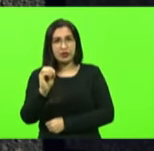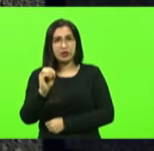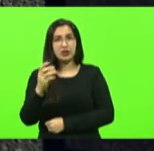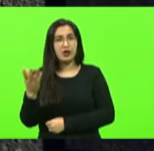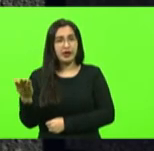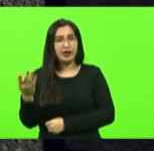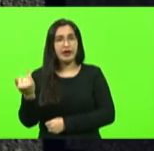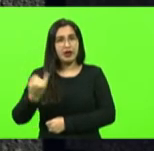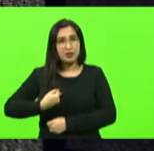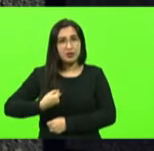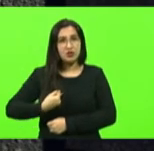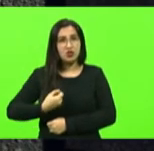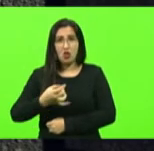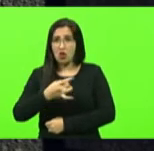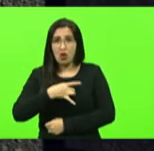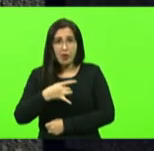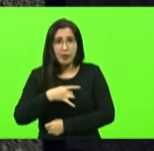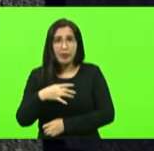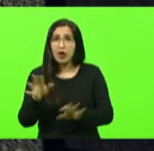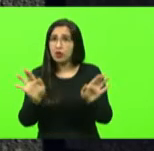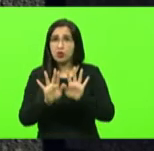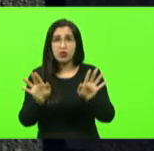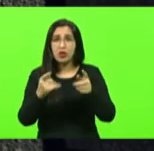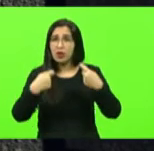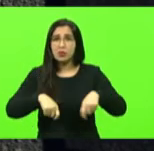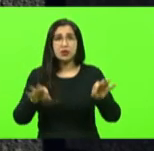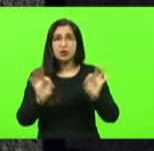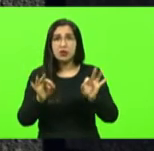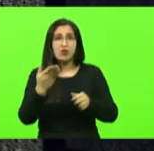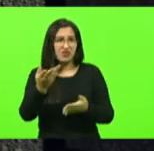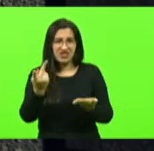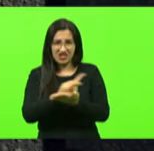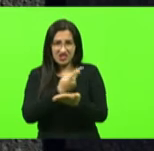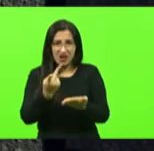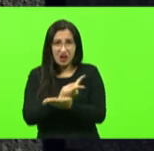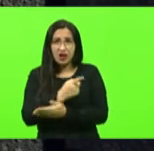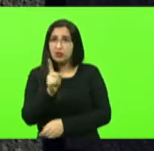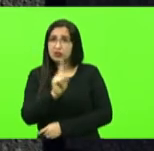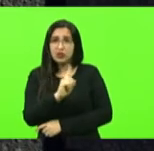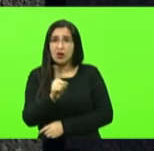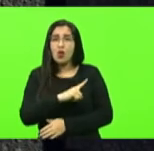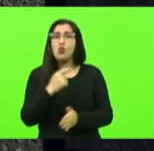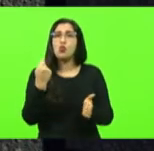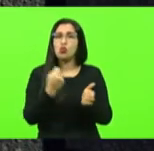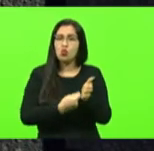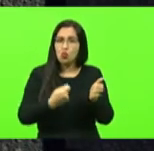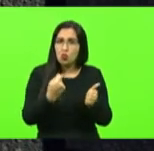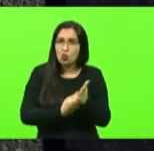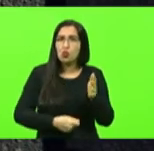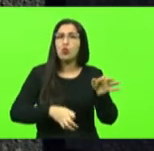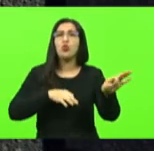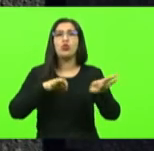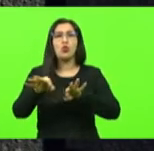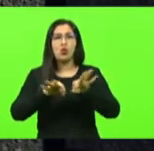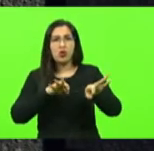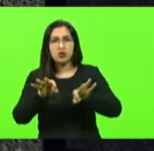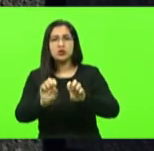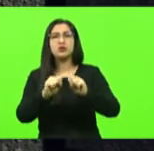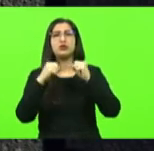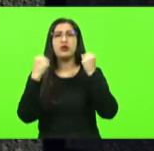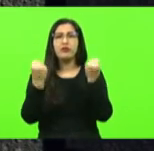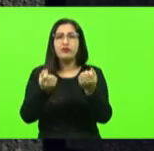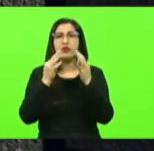não tenha medo, vocês não estão fazendo nada de errado. Lutem, organizem, defendem as